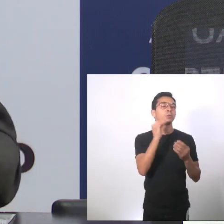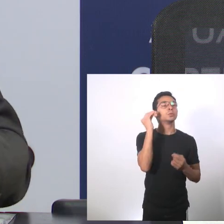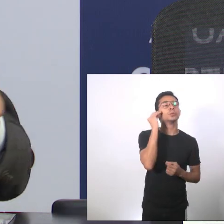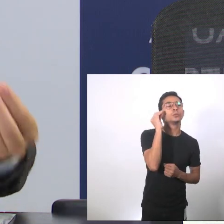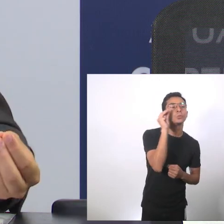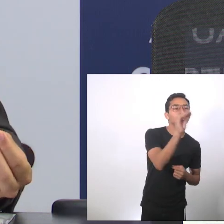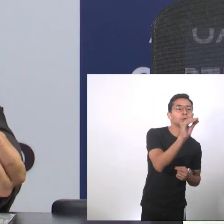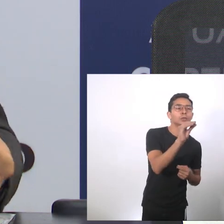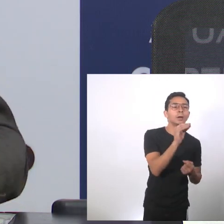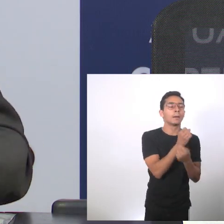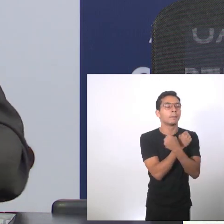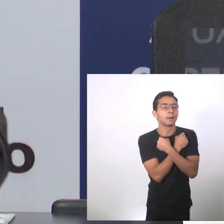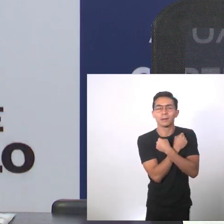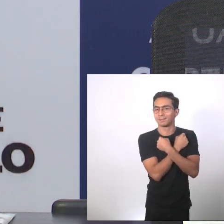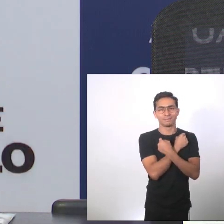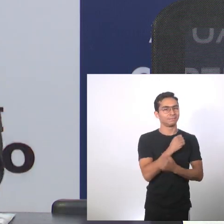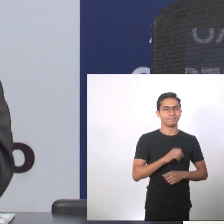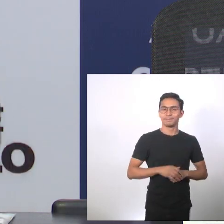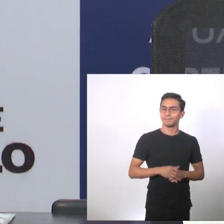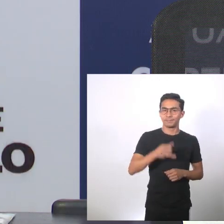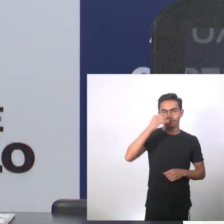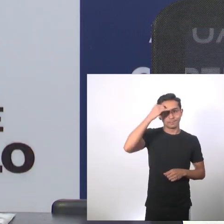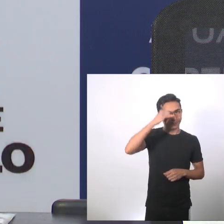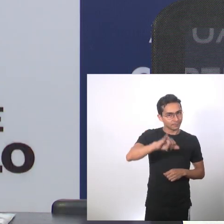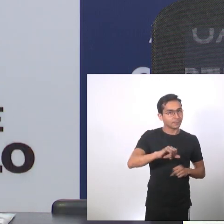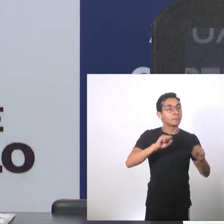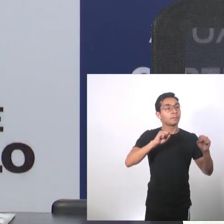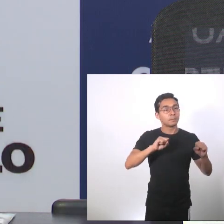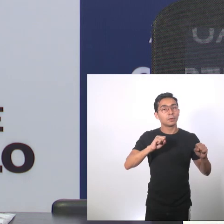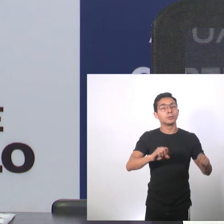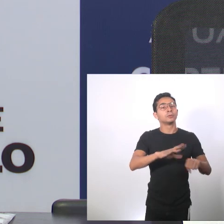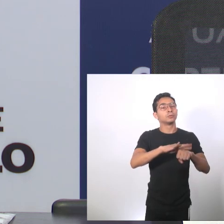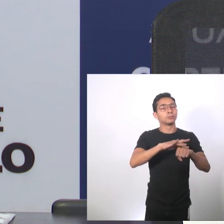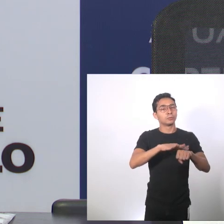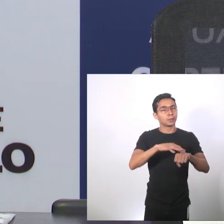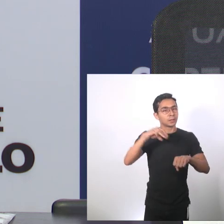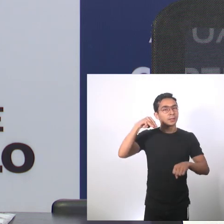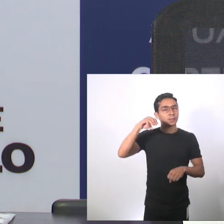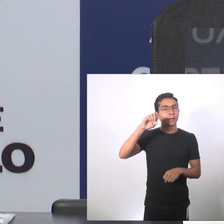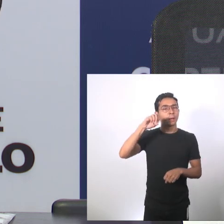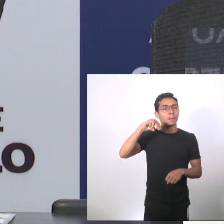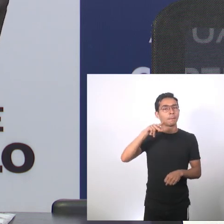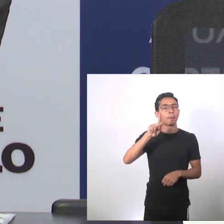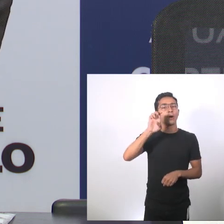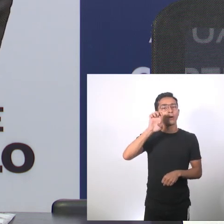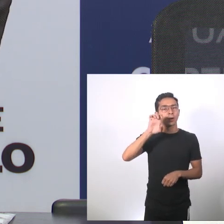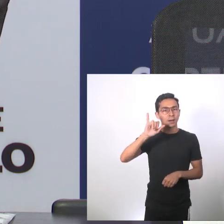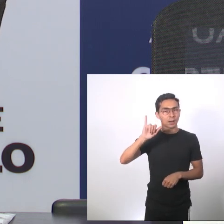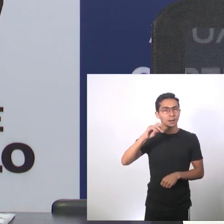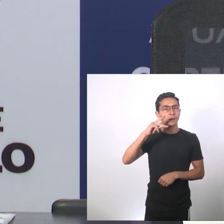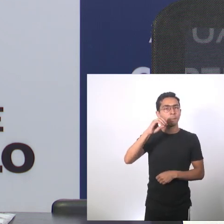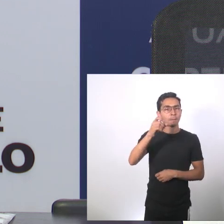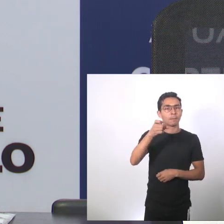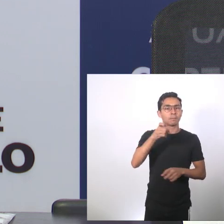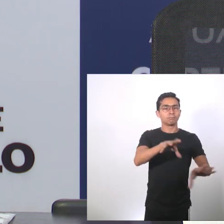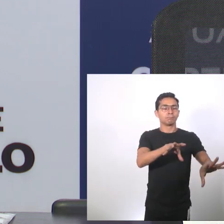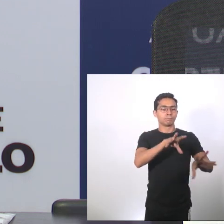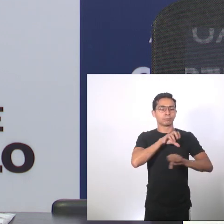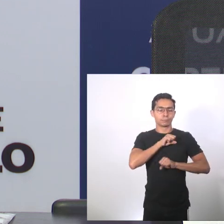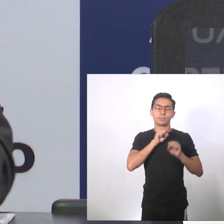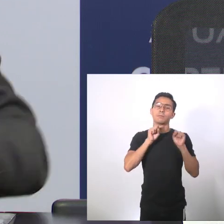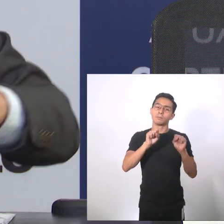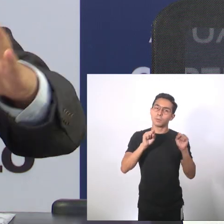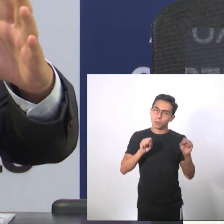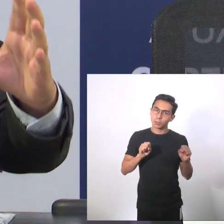porque estes contatos podem transmitir a monkeypox, né? E é justamente o que nós temos que evitar